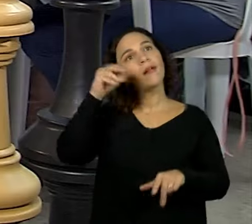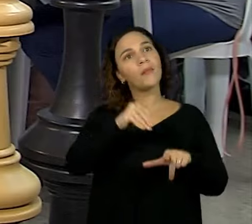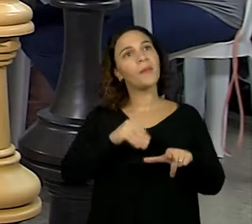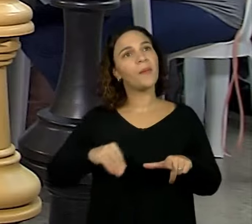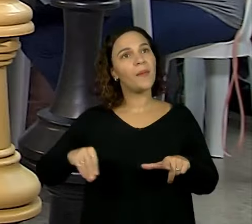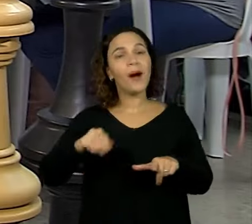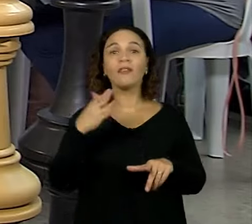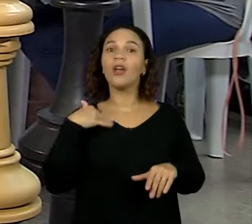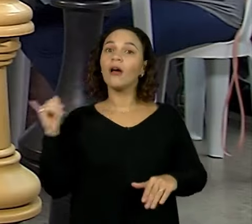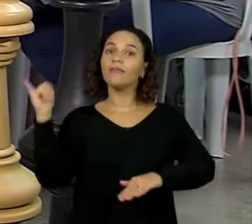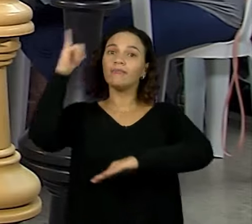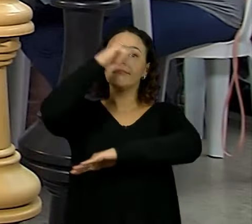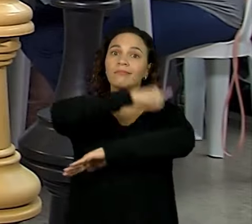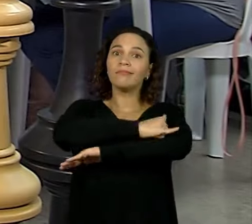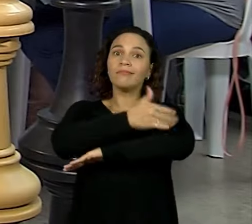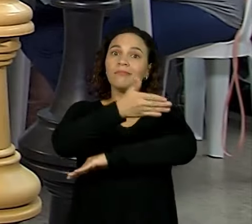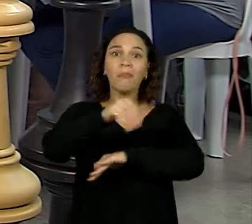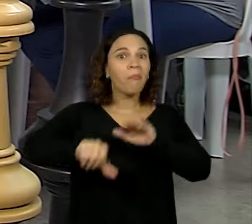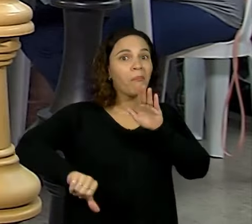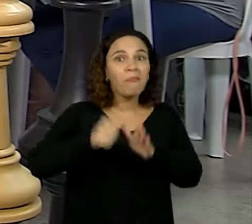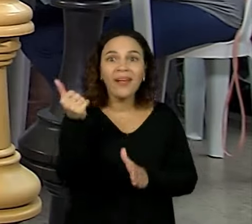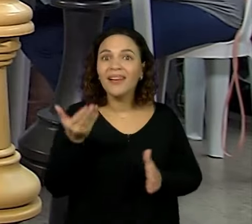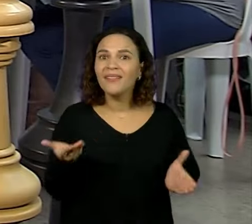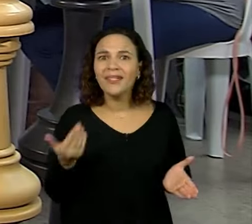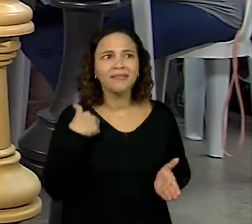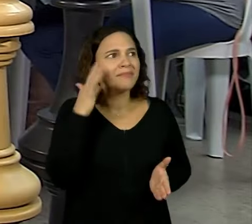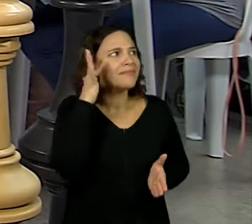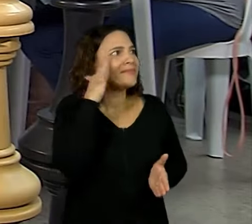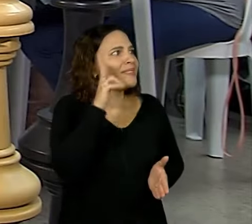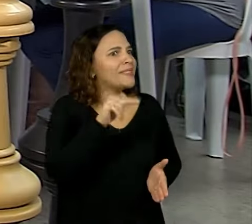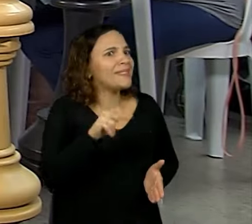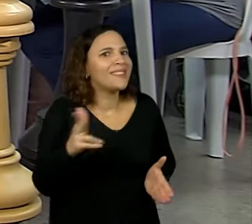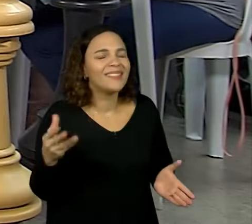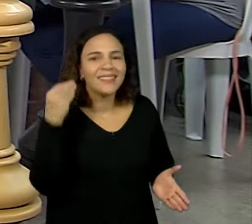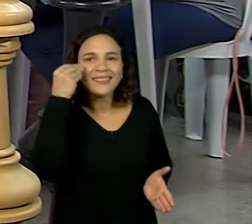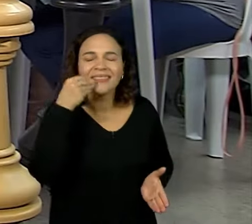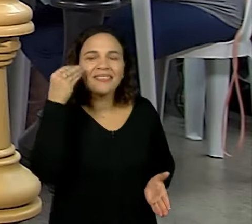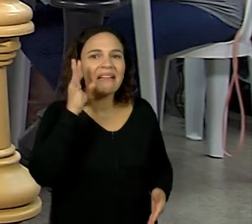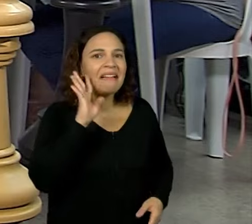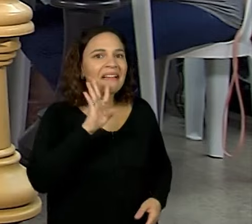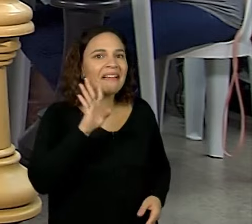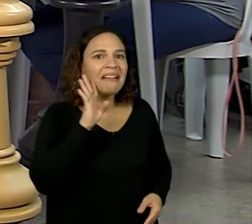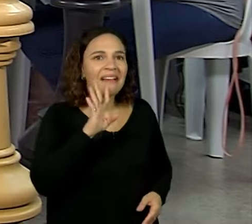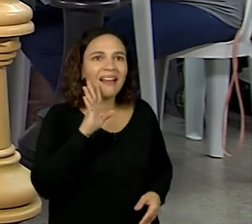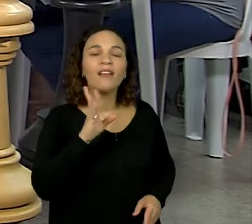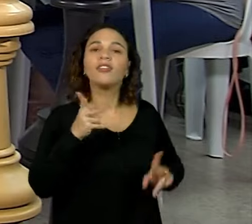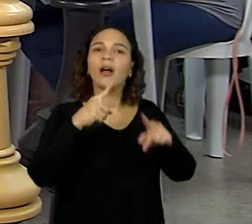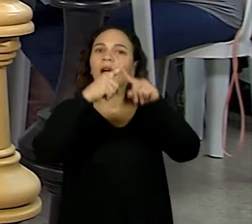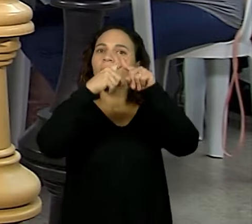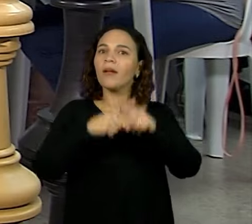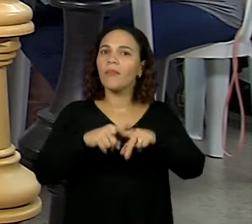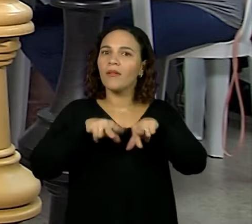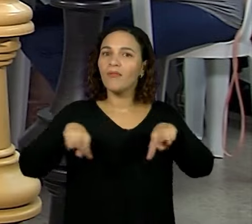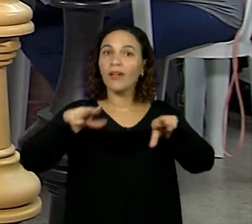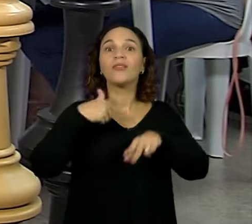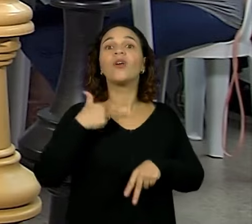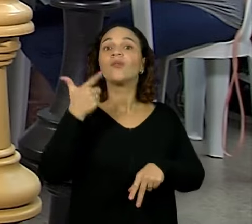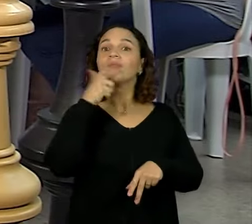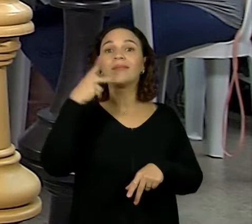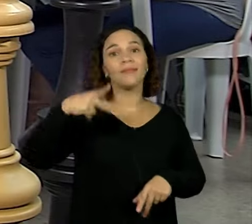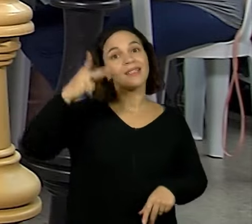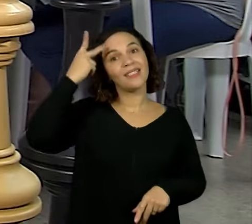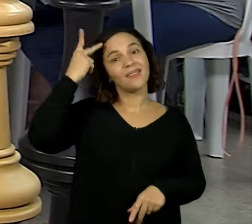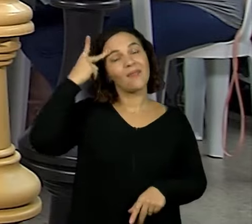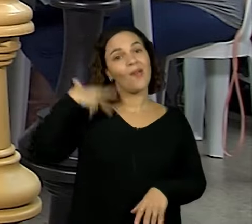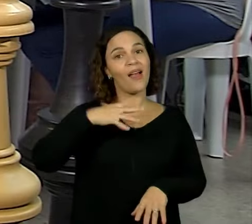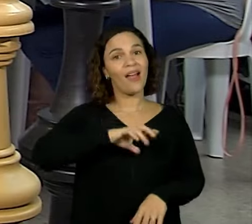viajei de avião pela primeira vez. Eu nunca imaginaria isso. Foi uma experiência muito legal. Joguei vários campeonatos. Eu fui campeã municipal pela primeira